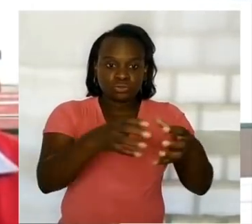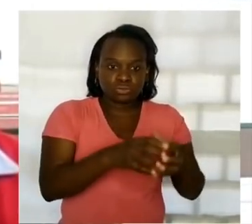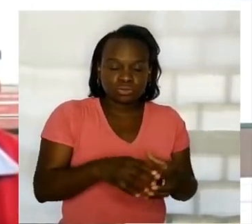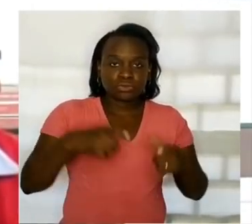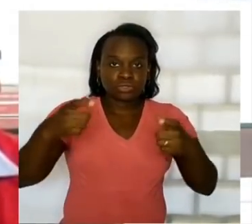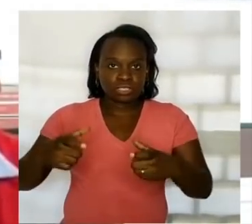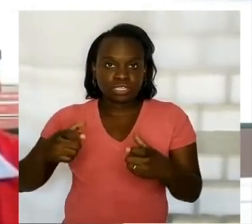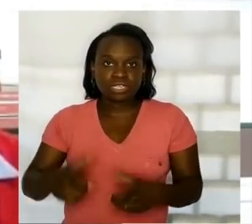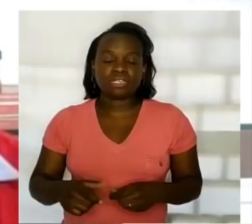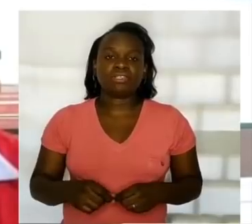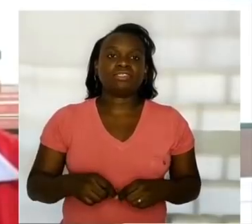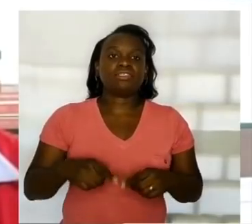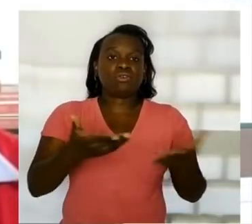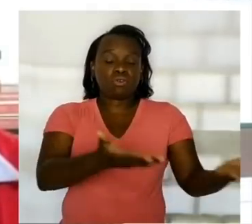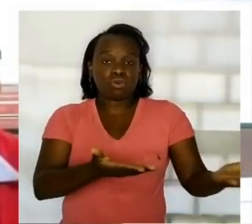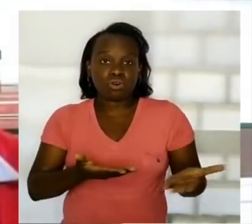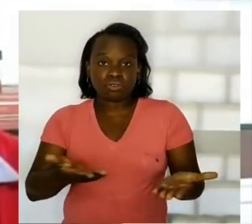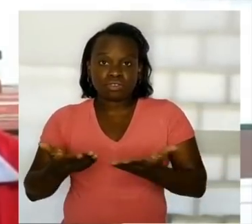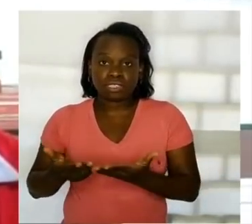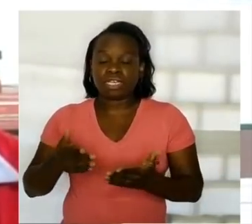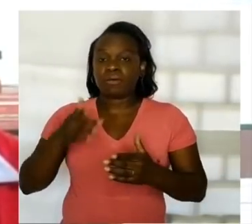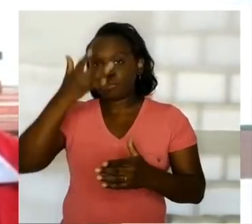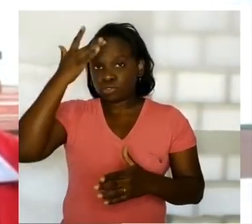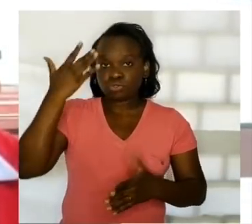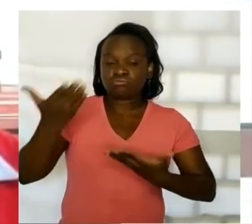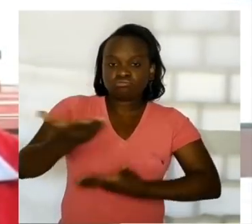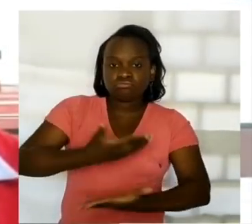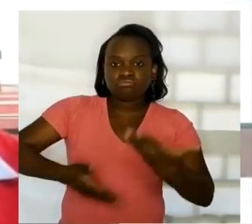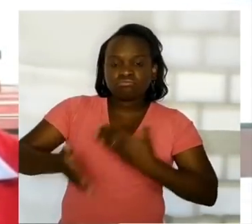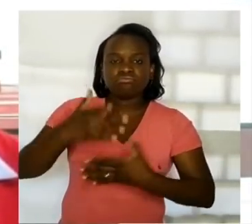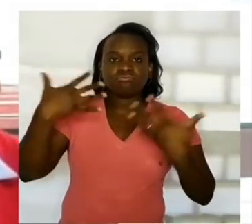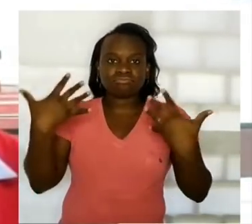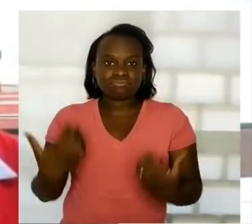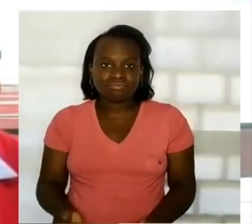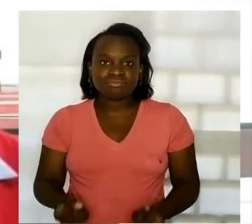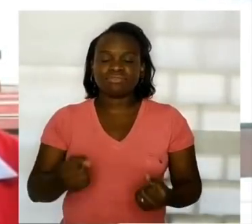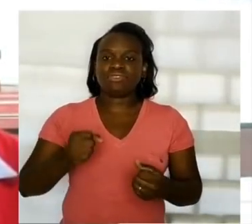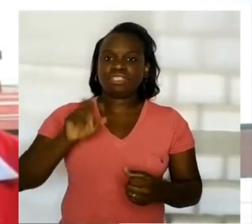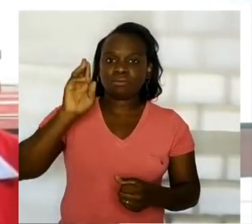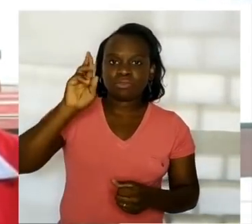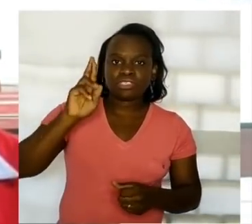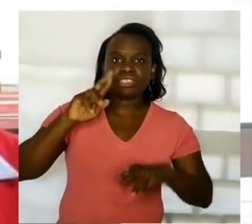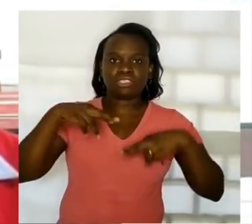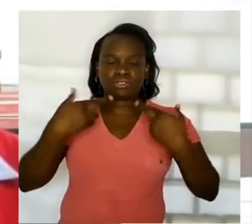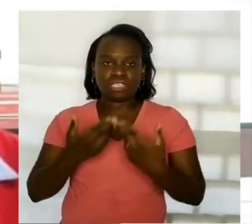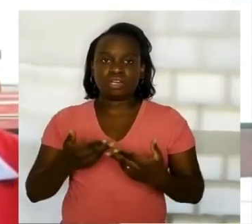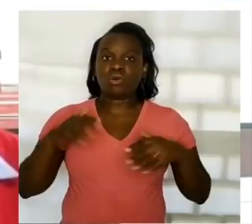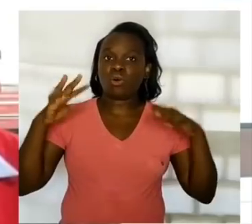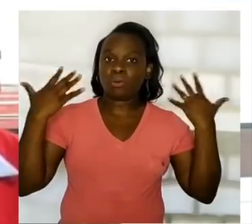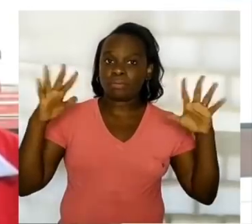com equipes e instâncias locais, com convidados e mediadores que aceitaram integrar